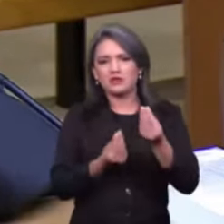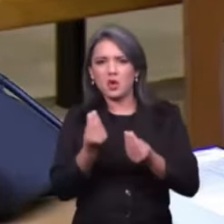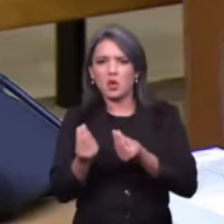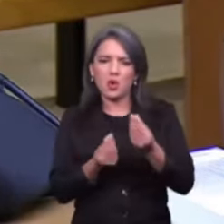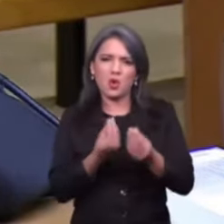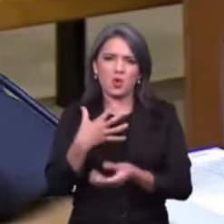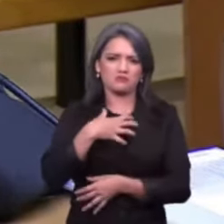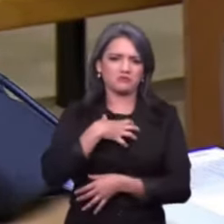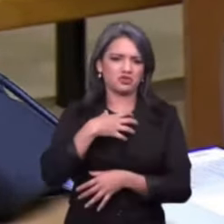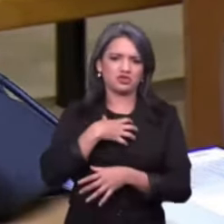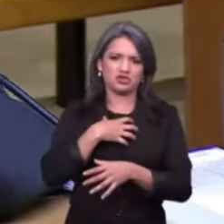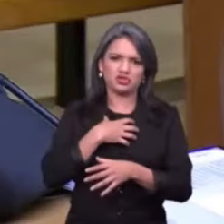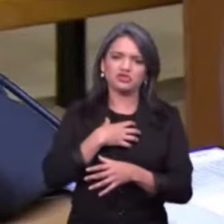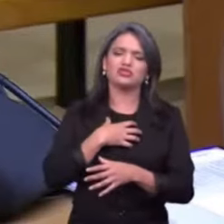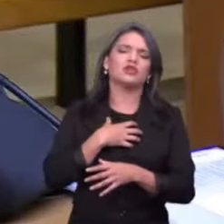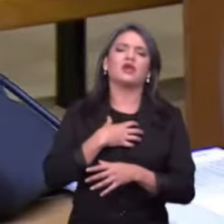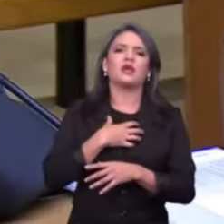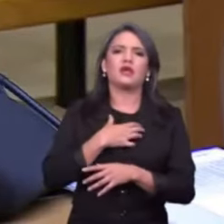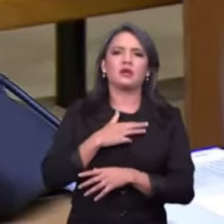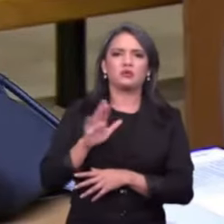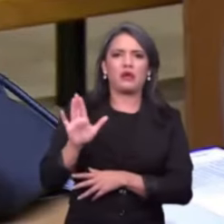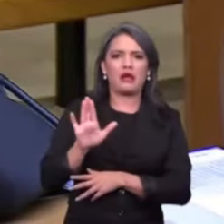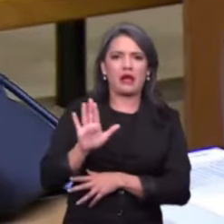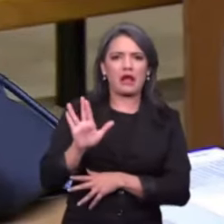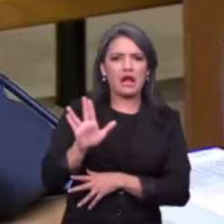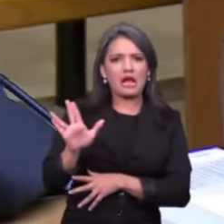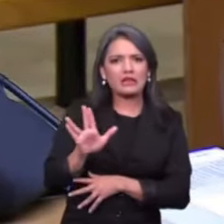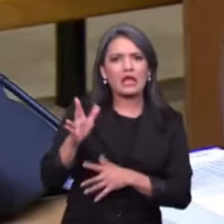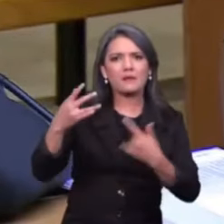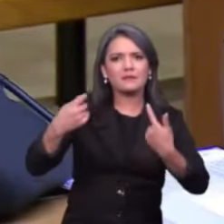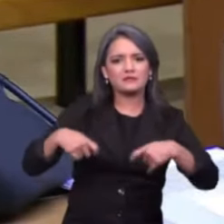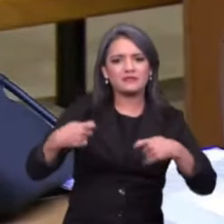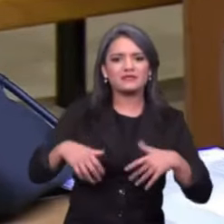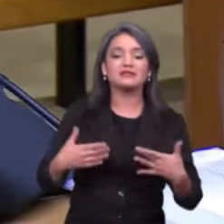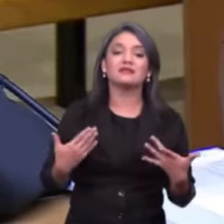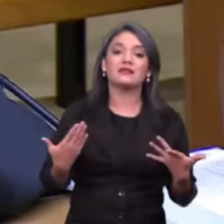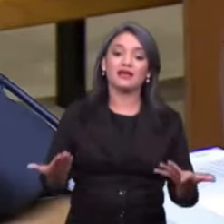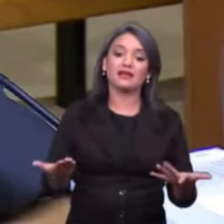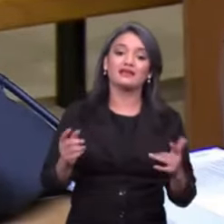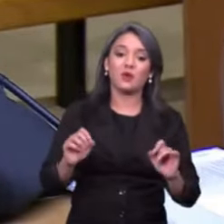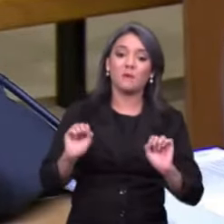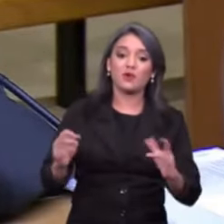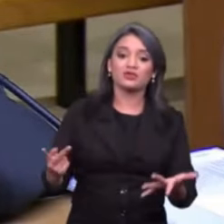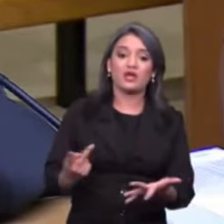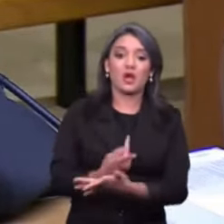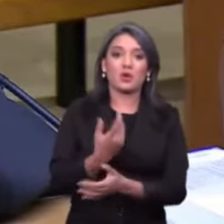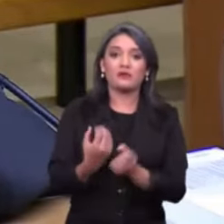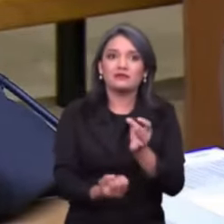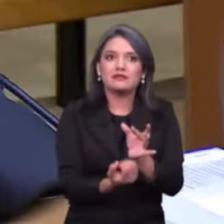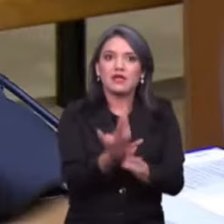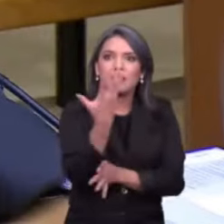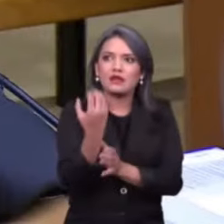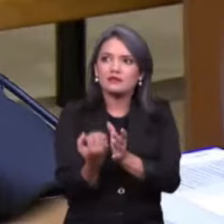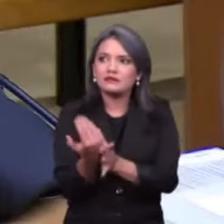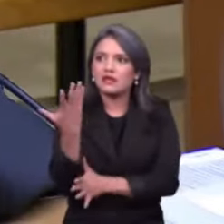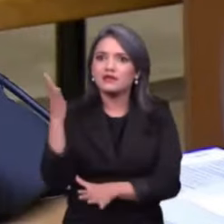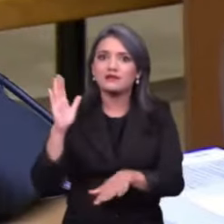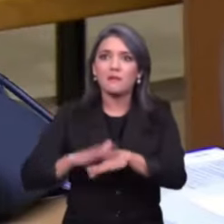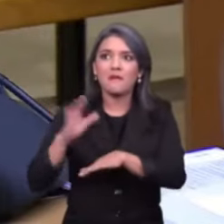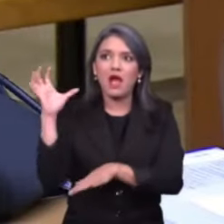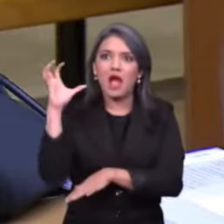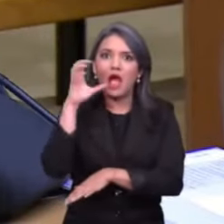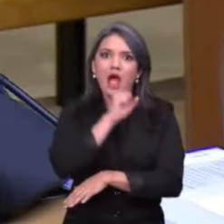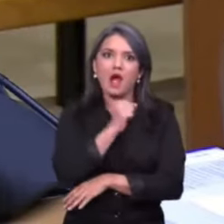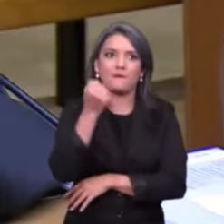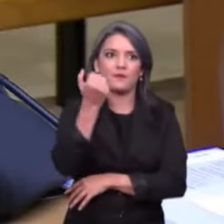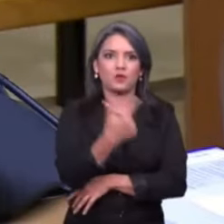C3, como a cannabis sativa, maconha. E, sendo assim, é de se esperar níveis de produtividade muito superiores